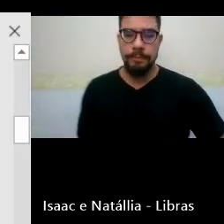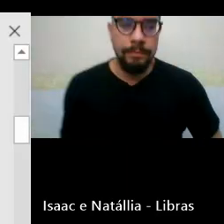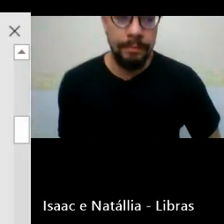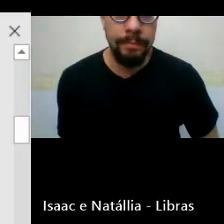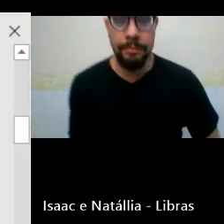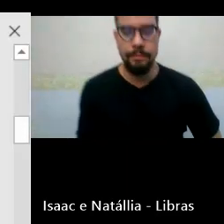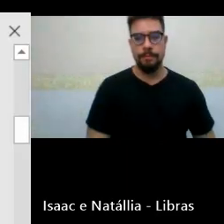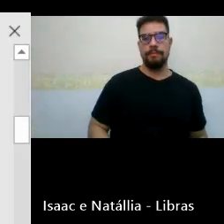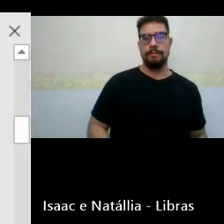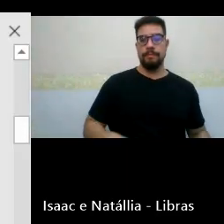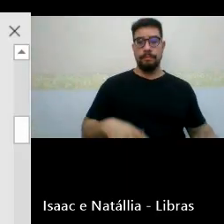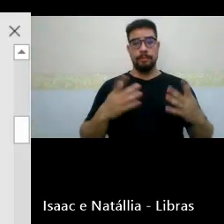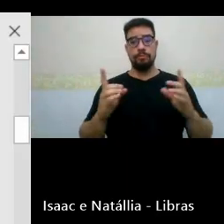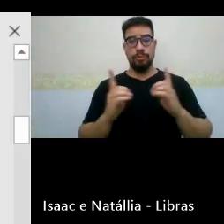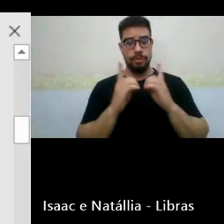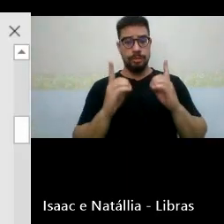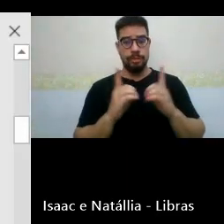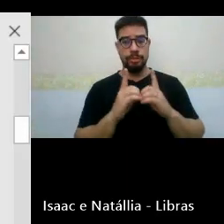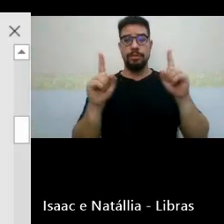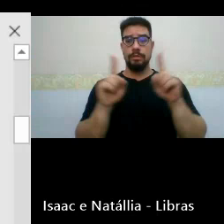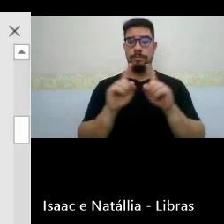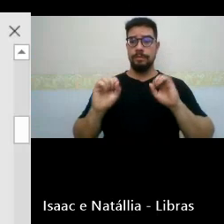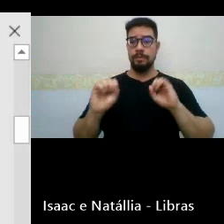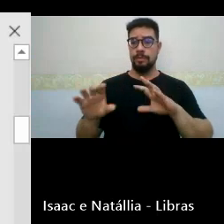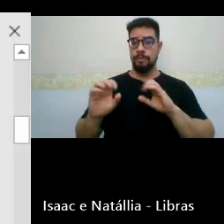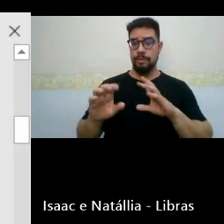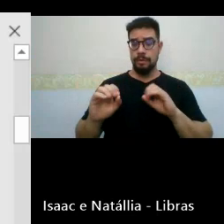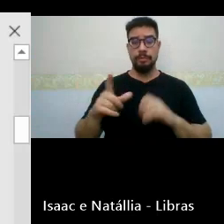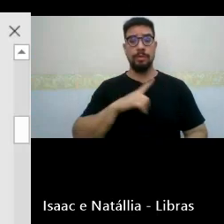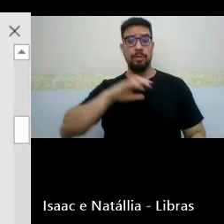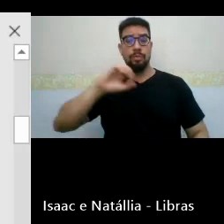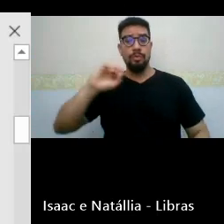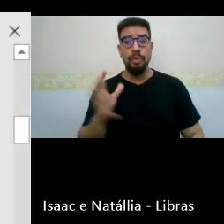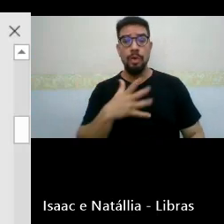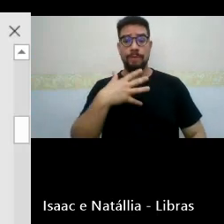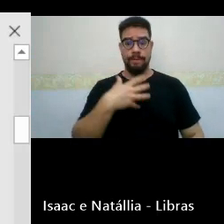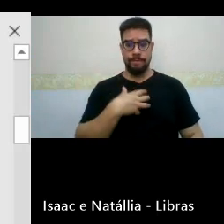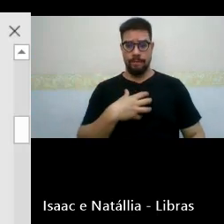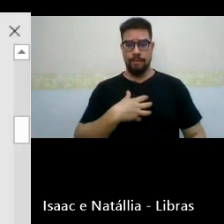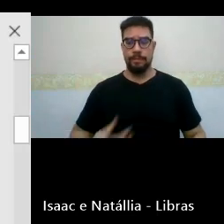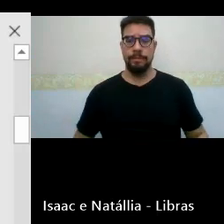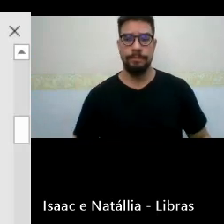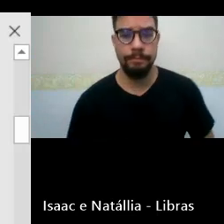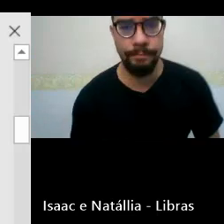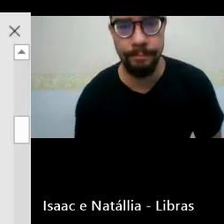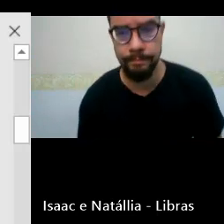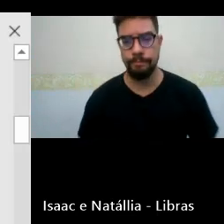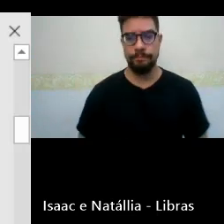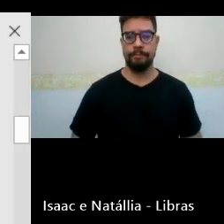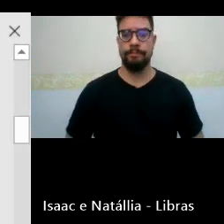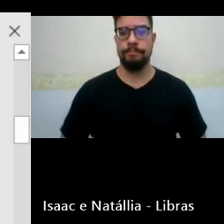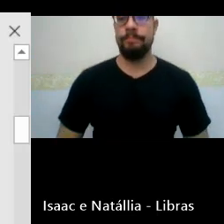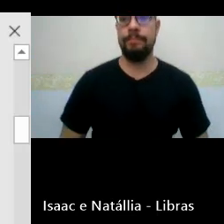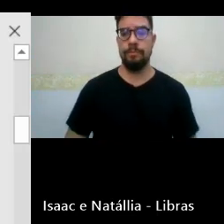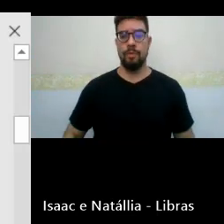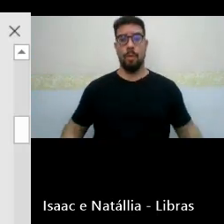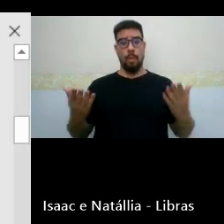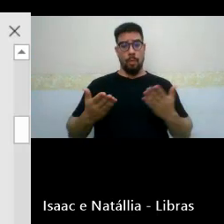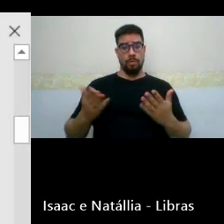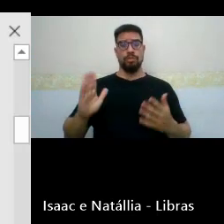didática e a educação, elas tomam uma nova forma, né? Então, atualmente, sabe-se que a didática